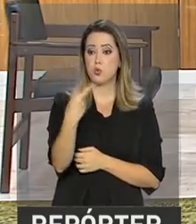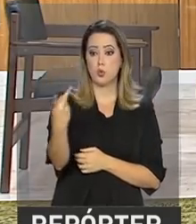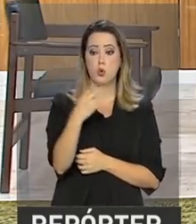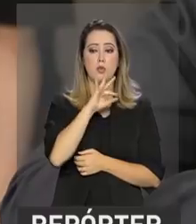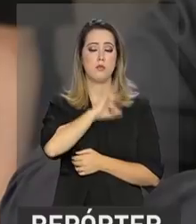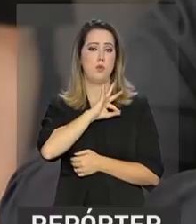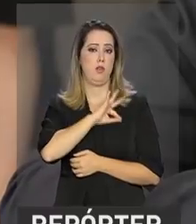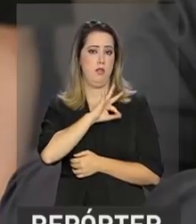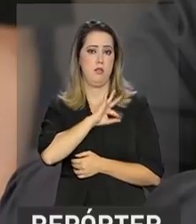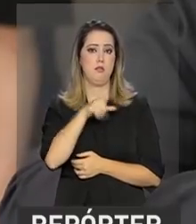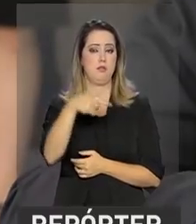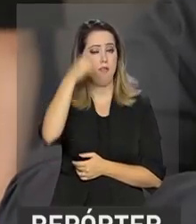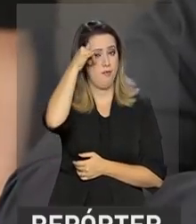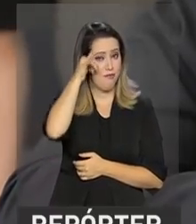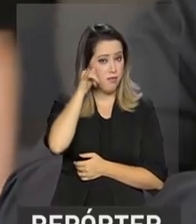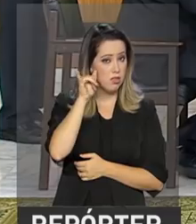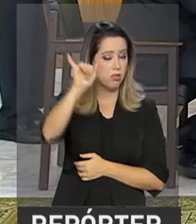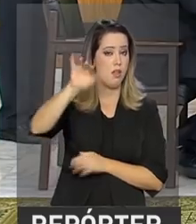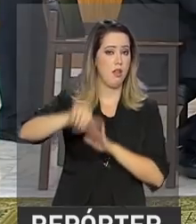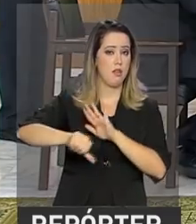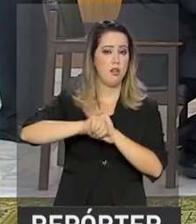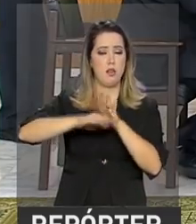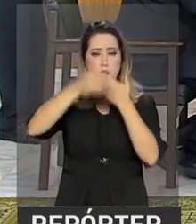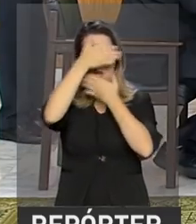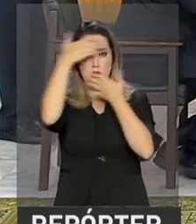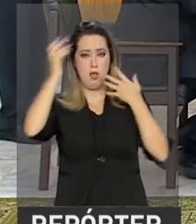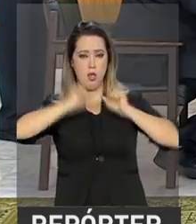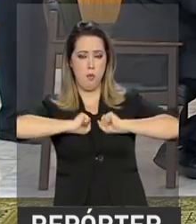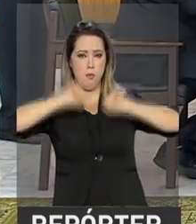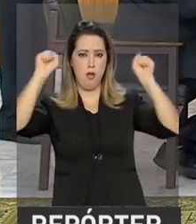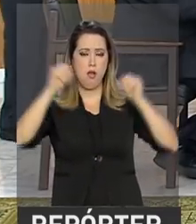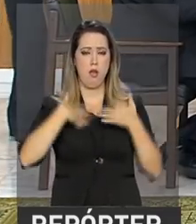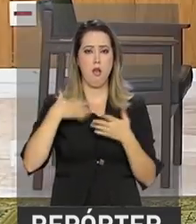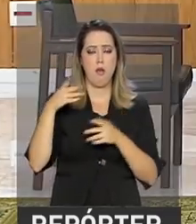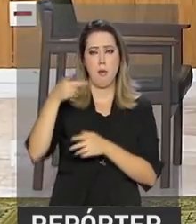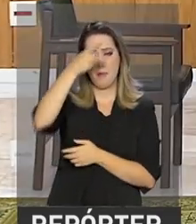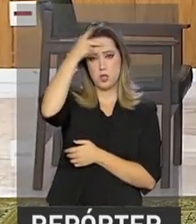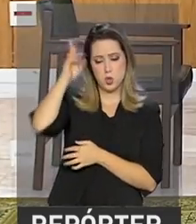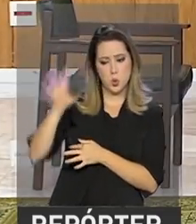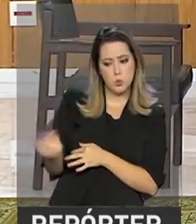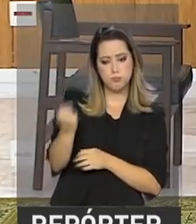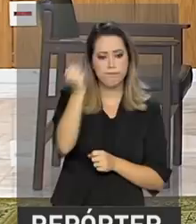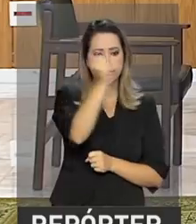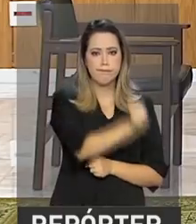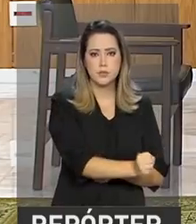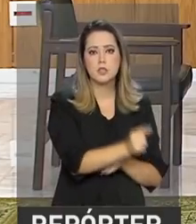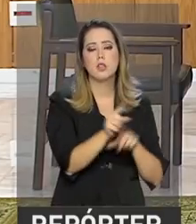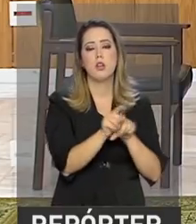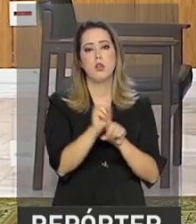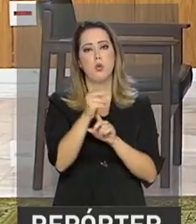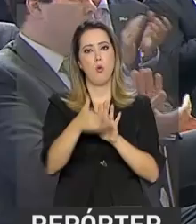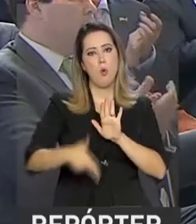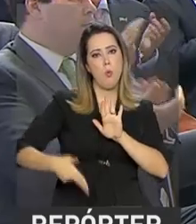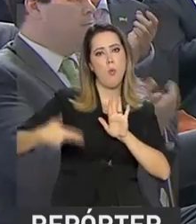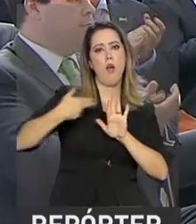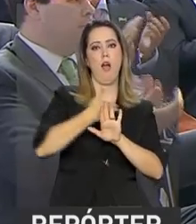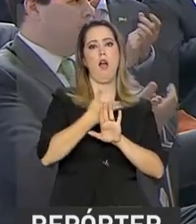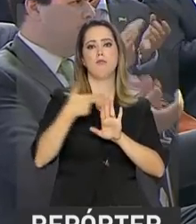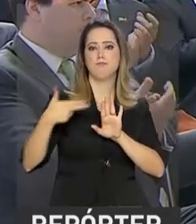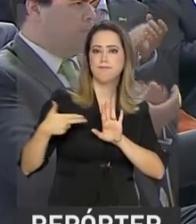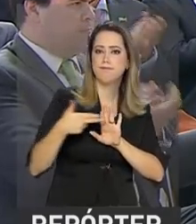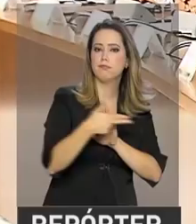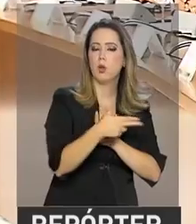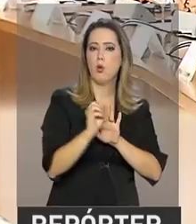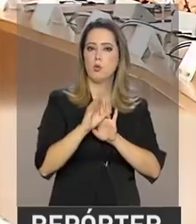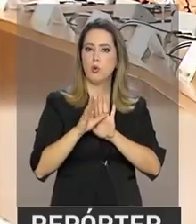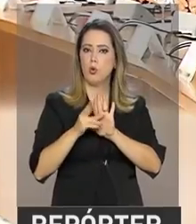prevenir e combater crimes como terrorismo tráfico de pessoas de entorpecentes e de armas de fogo roubo de veículos lavagem de